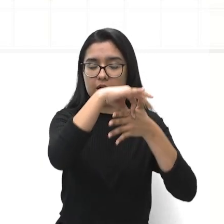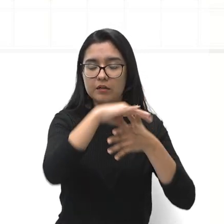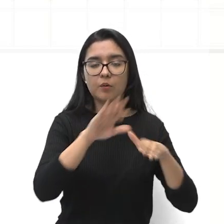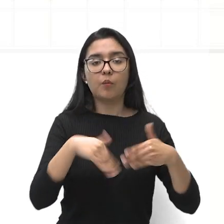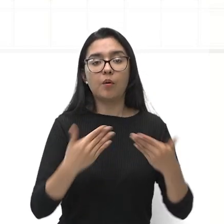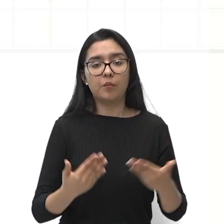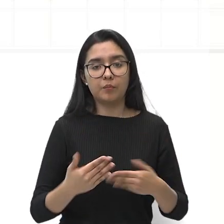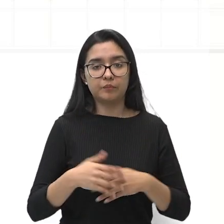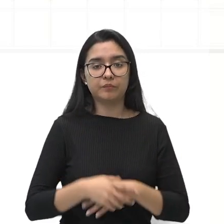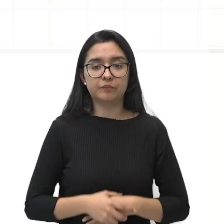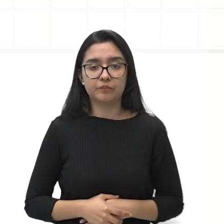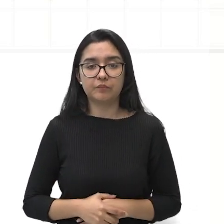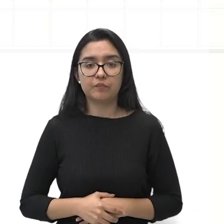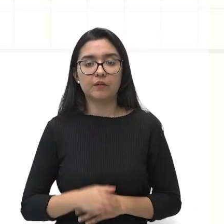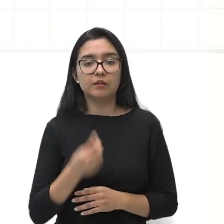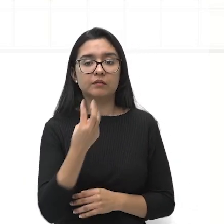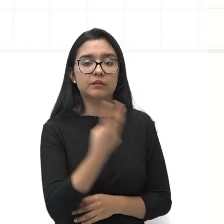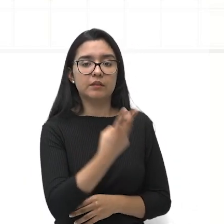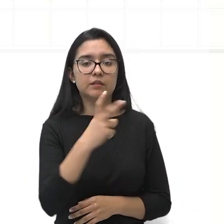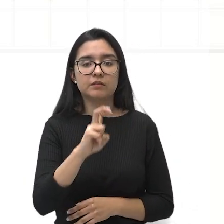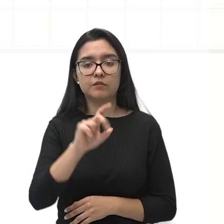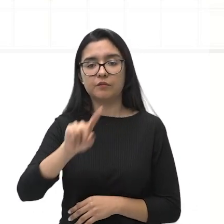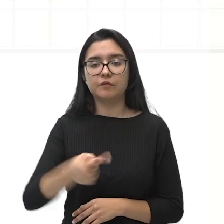preço inicial? R$